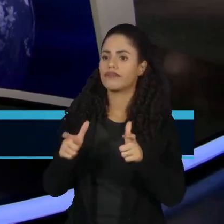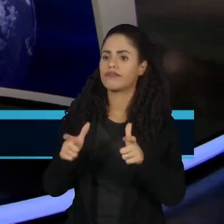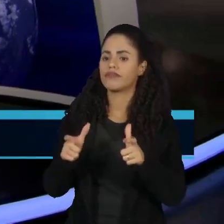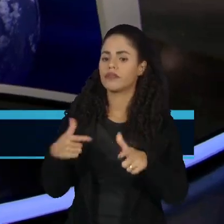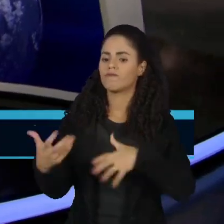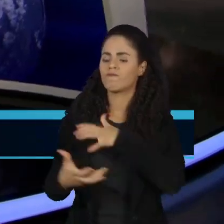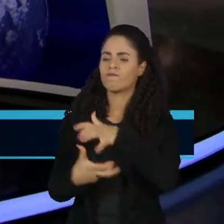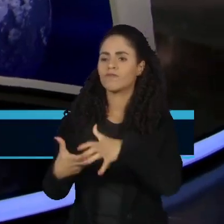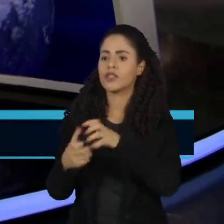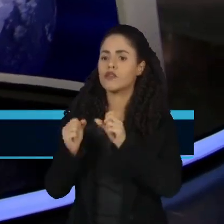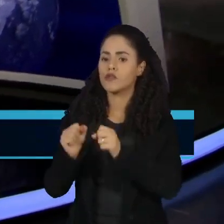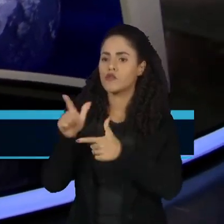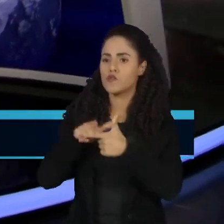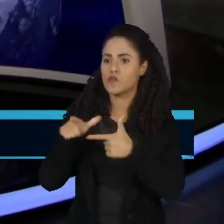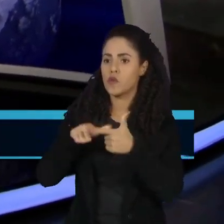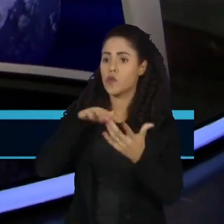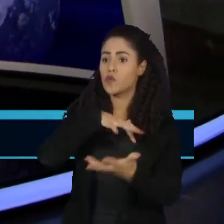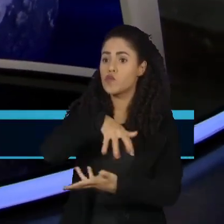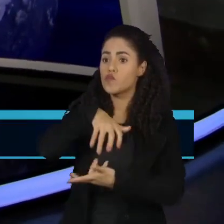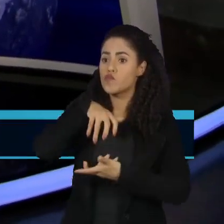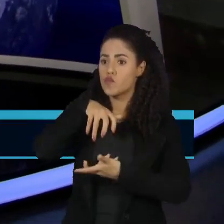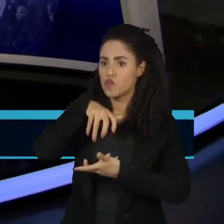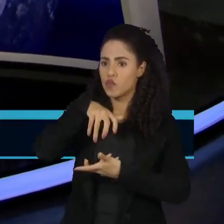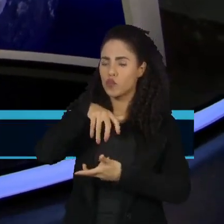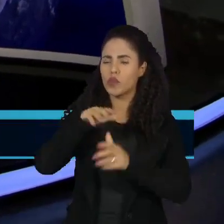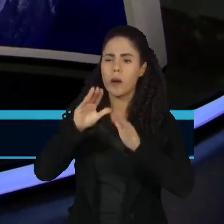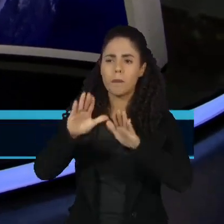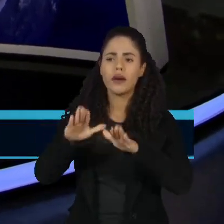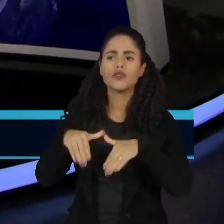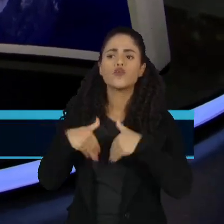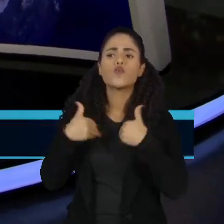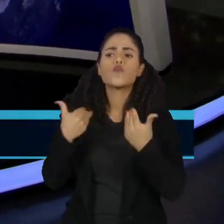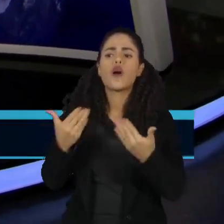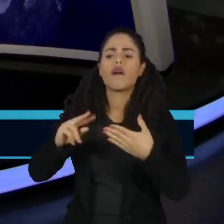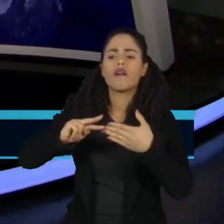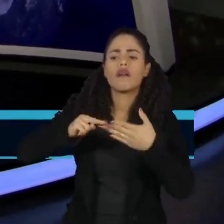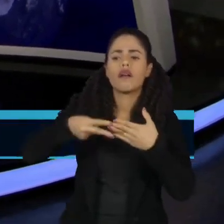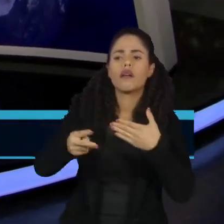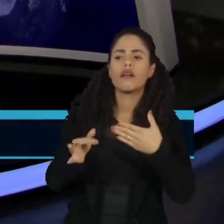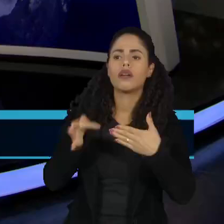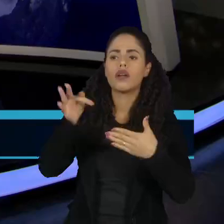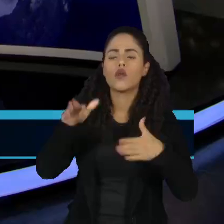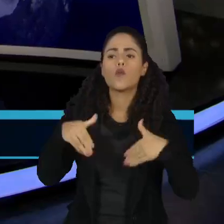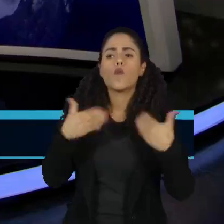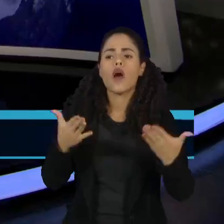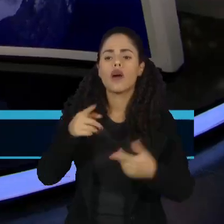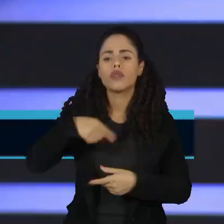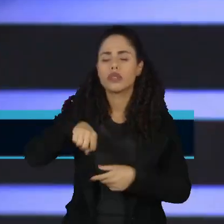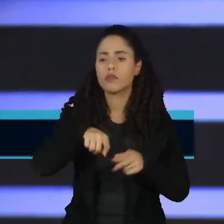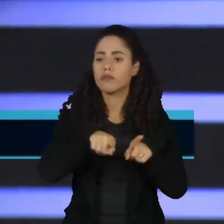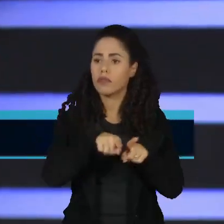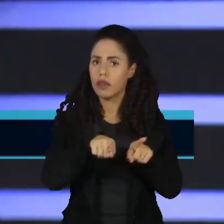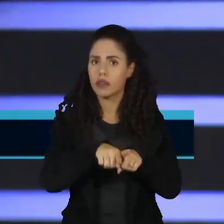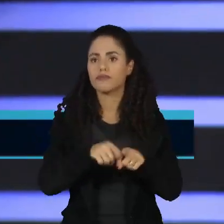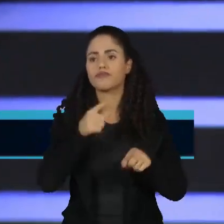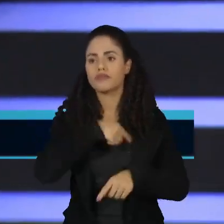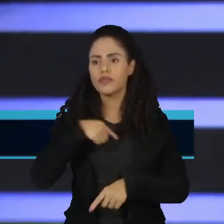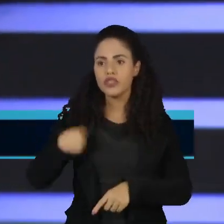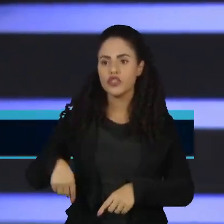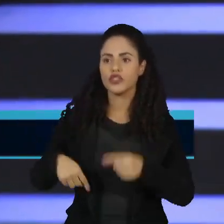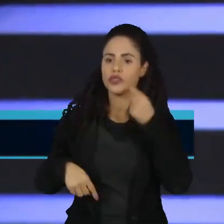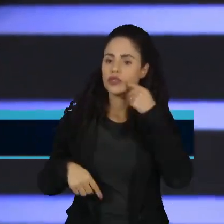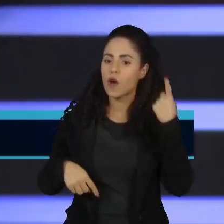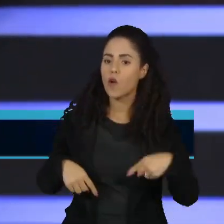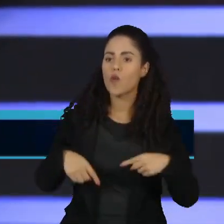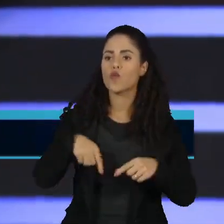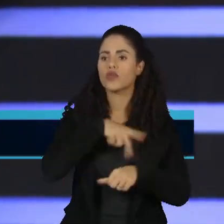região terá efeitos mundiais, né? Agora, que tipo de consequências você imagina para o Ocidente e também para a China, para a Rússia